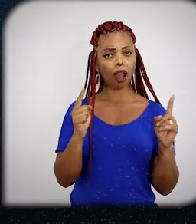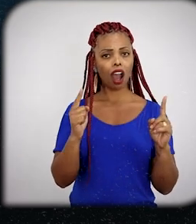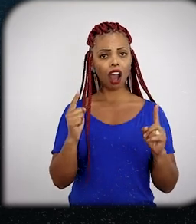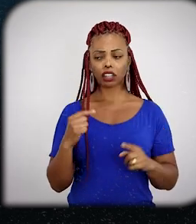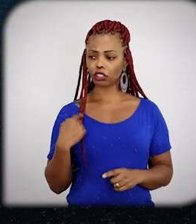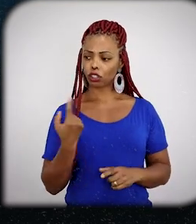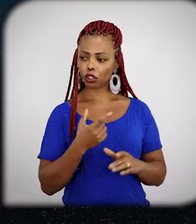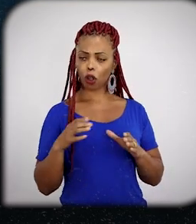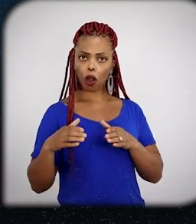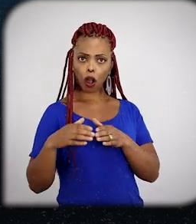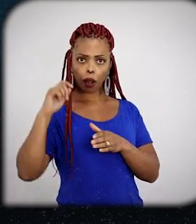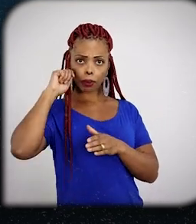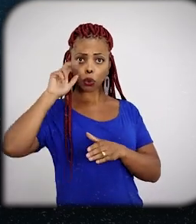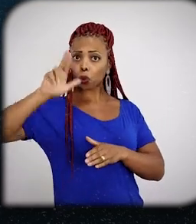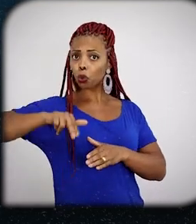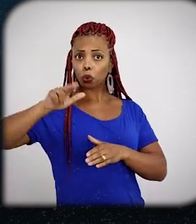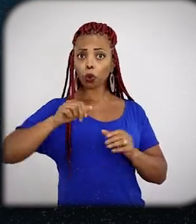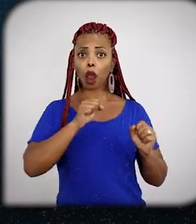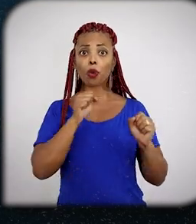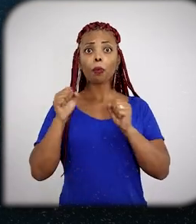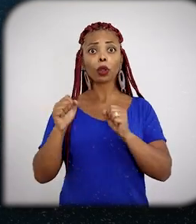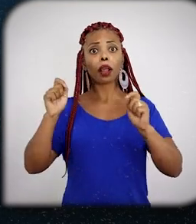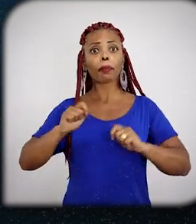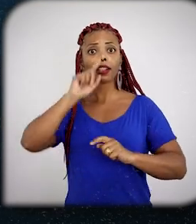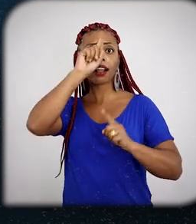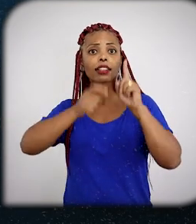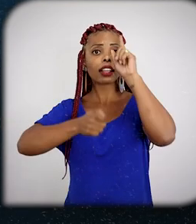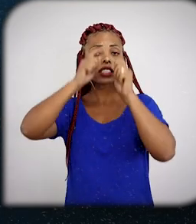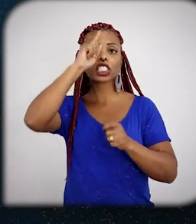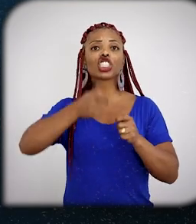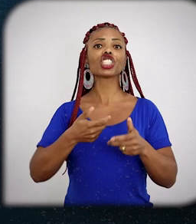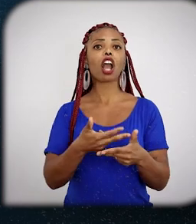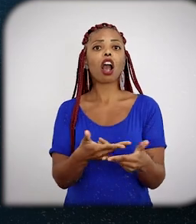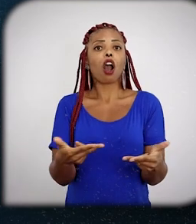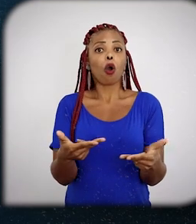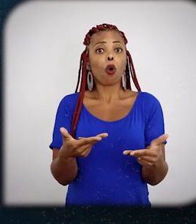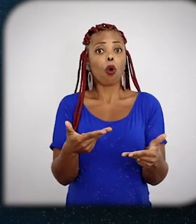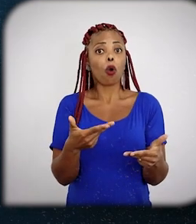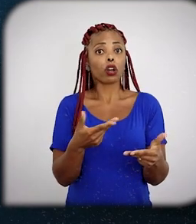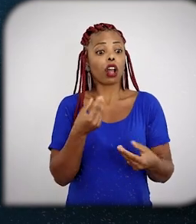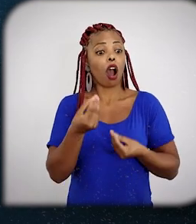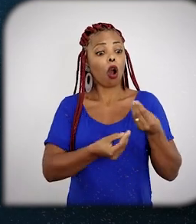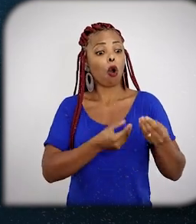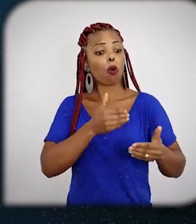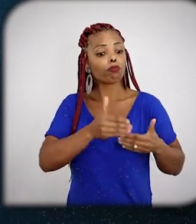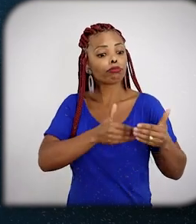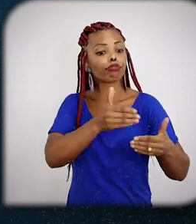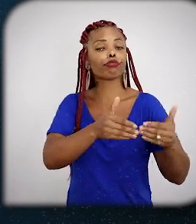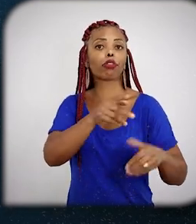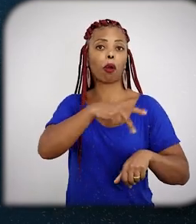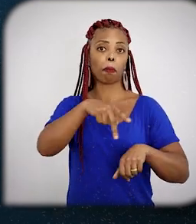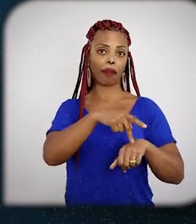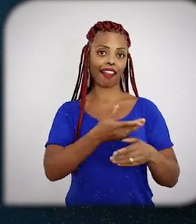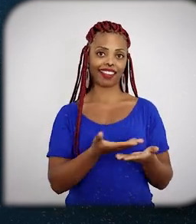nunca estivemos no poder para tomar as decisões que foram tomadas que construíram esse país.